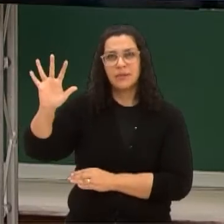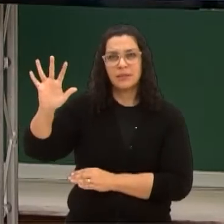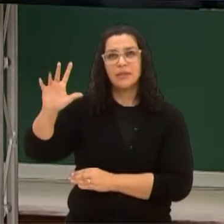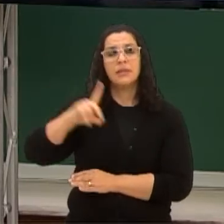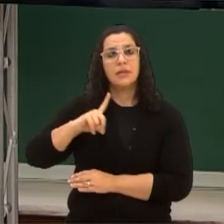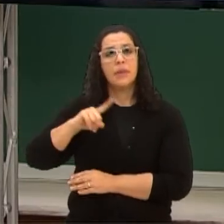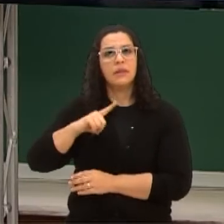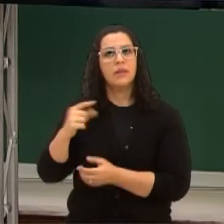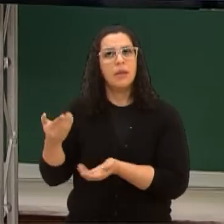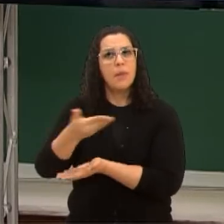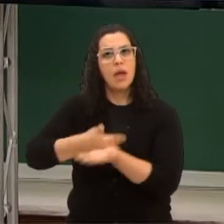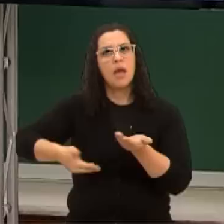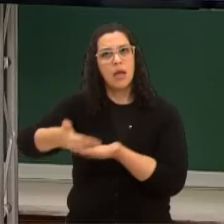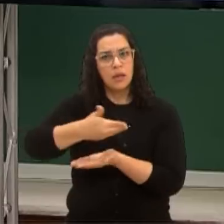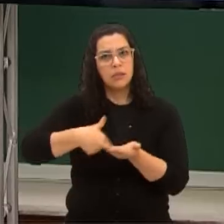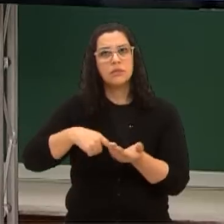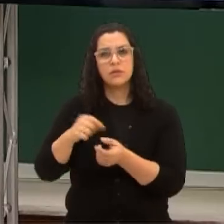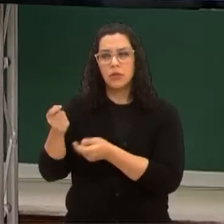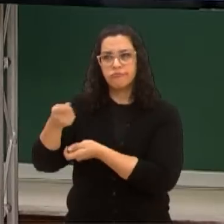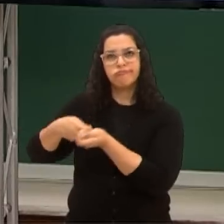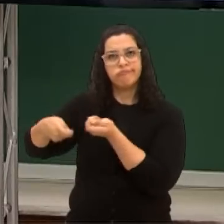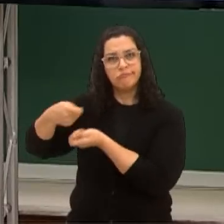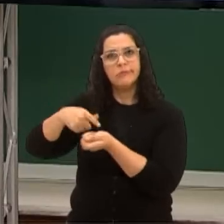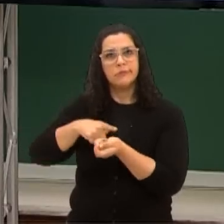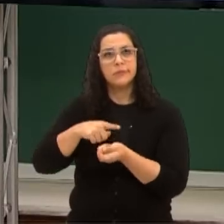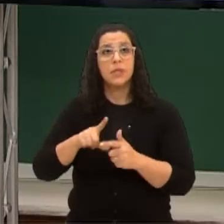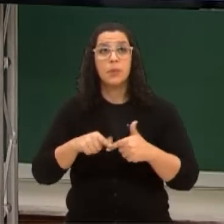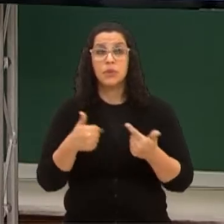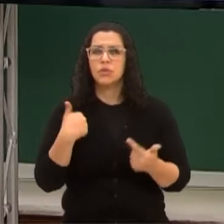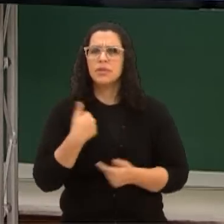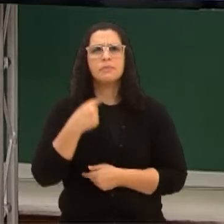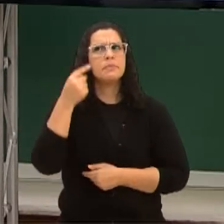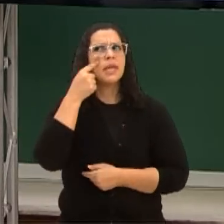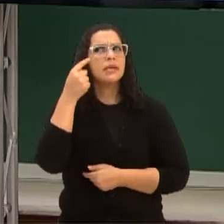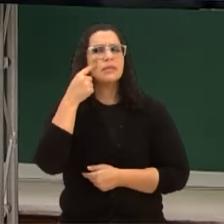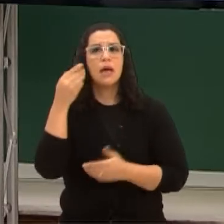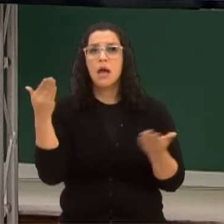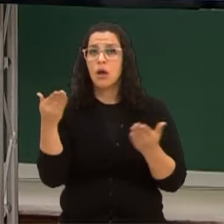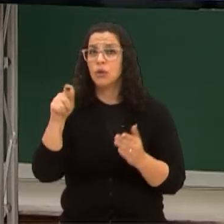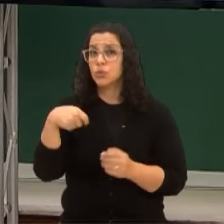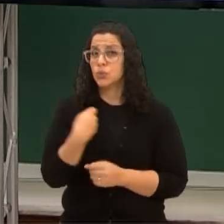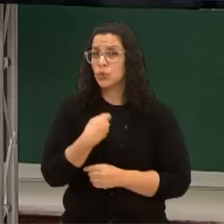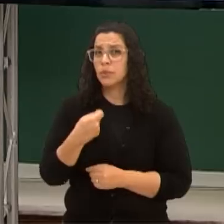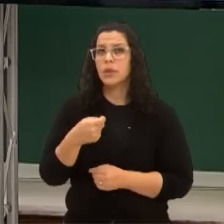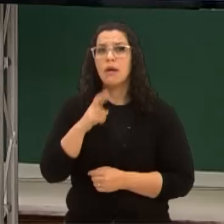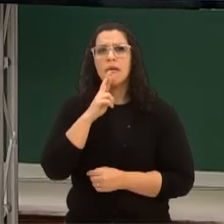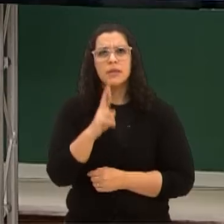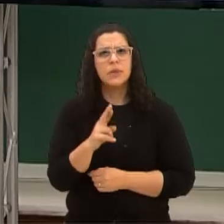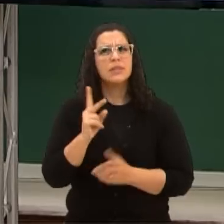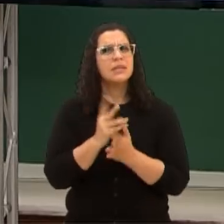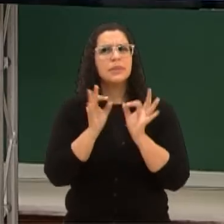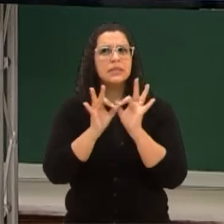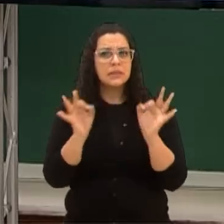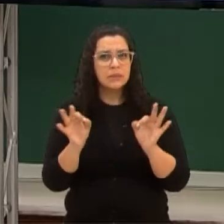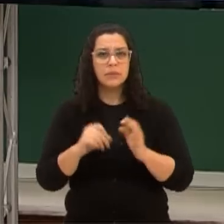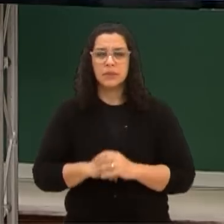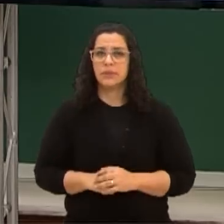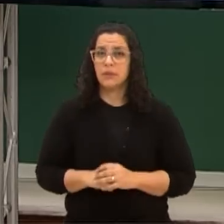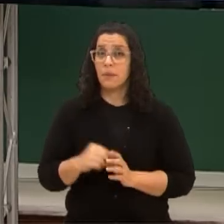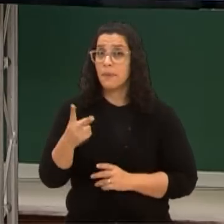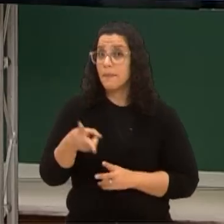vai haver uma cooperação econômica entre eles. Bom, se a gente for parar para pensar, a resposta ela é muito